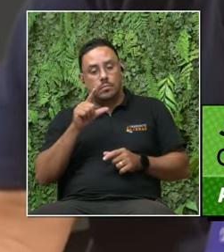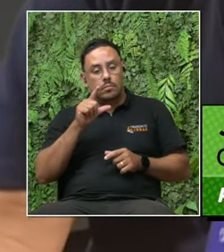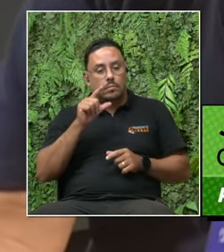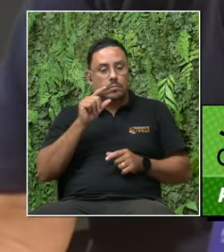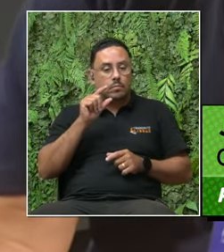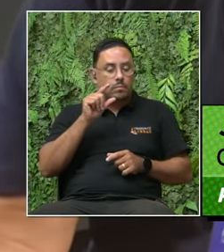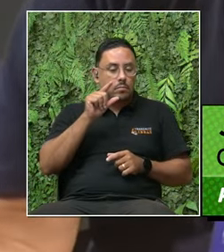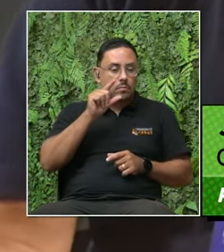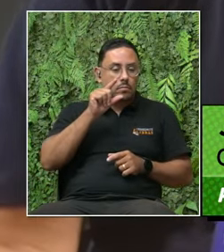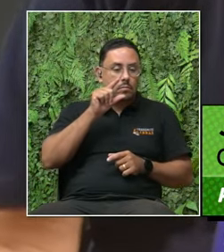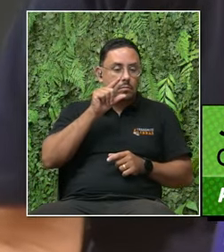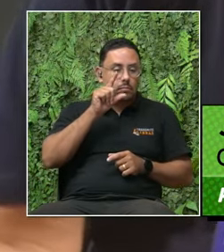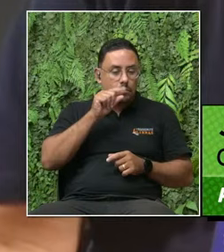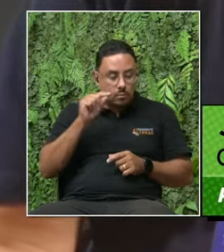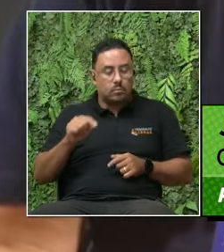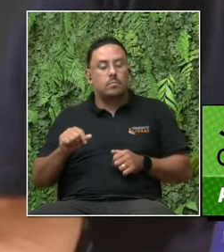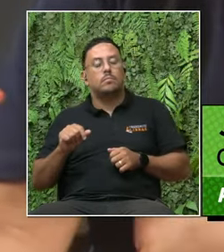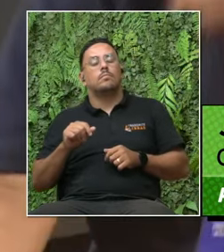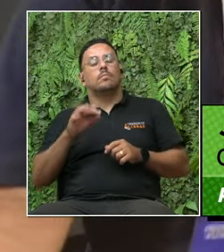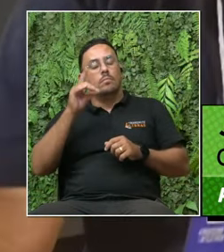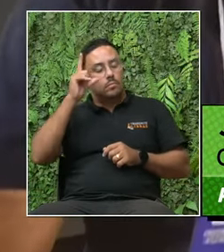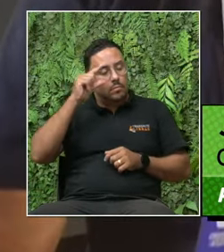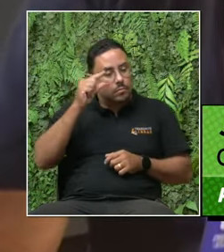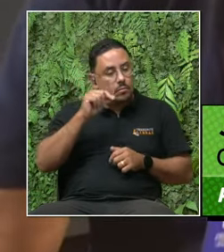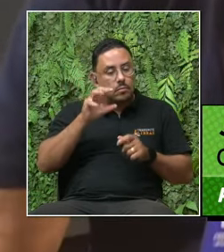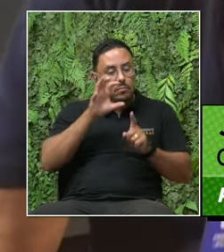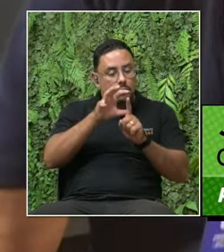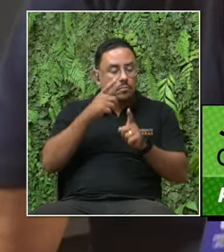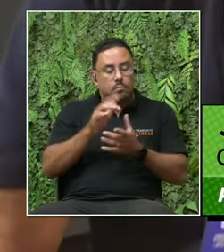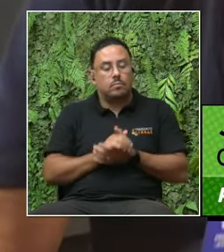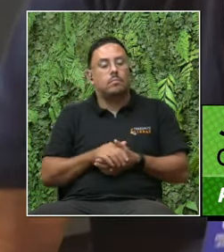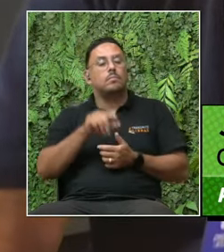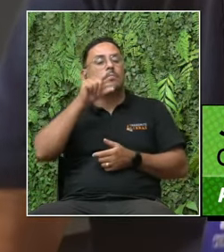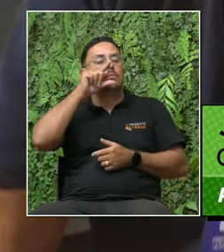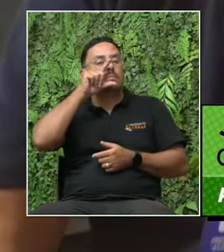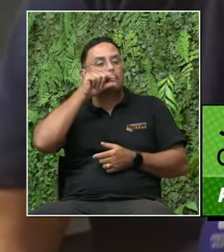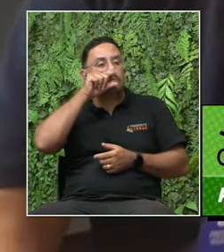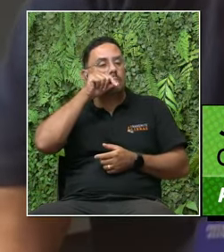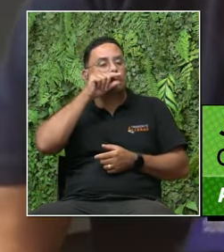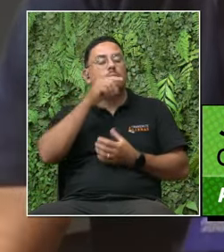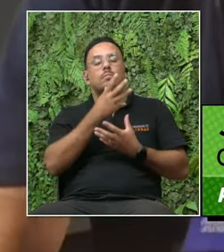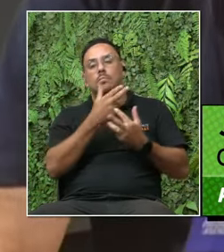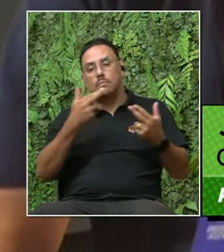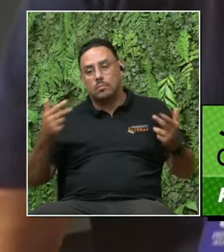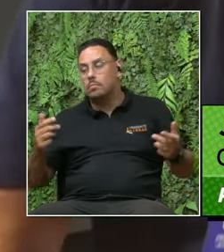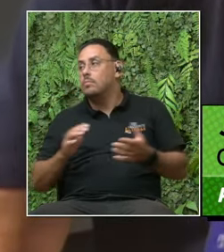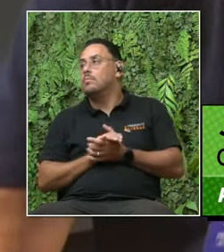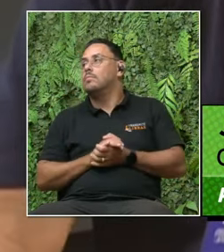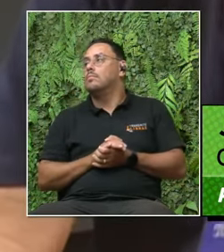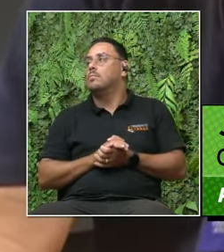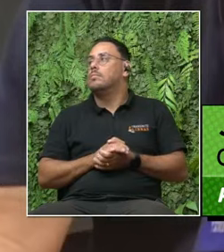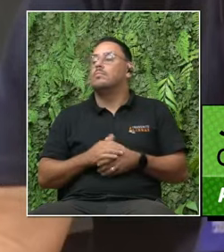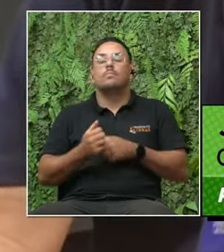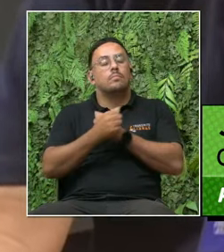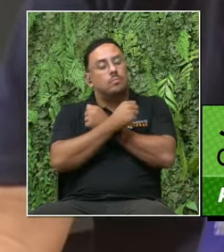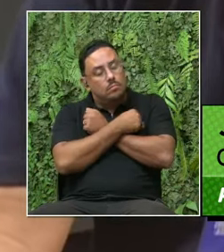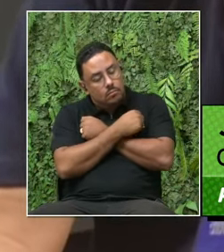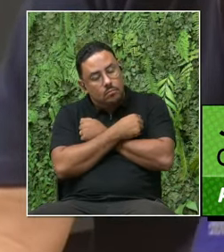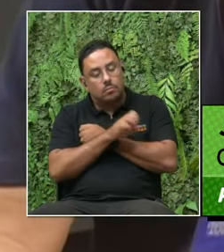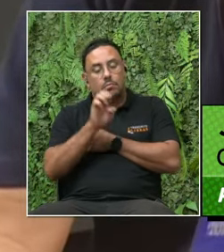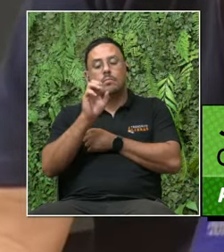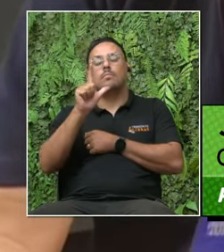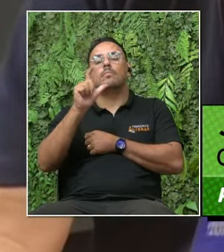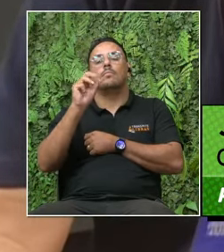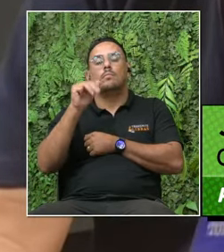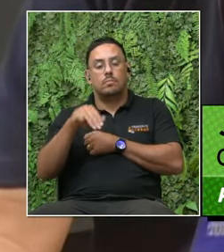pressão o Instagram não faz tanta pressão assim igual o Twitter faz o Twitter que é o o chorum da humanidade então ó ô um abraço pro Elon musk